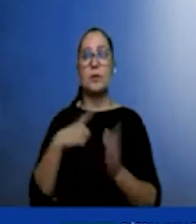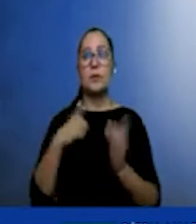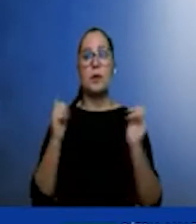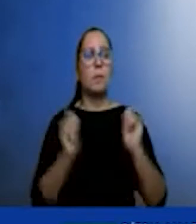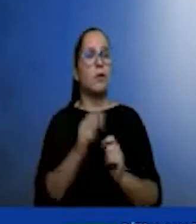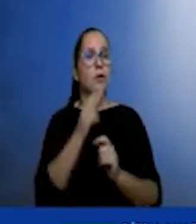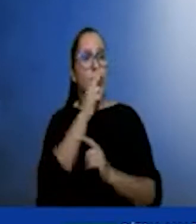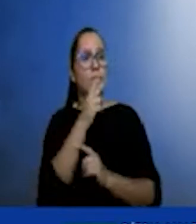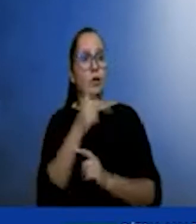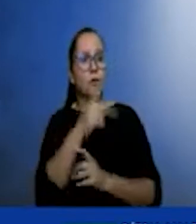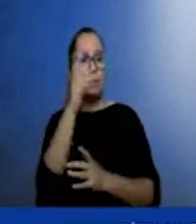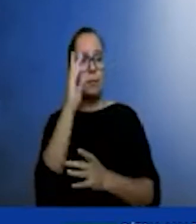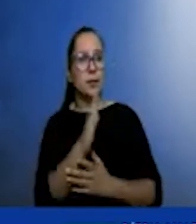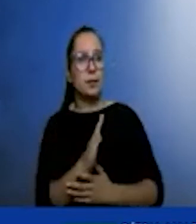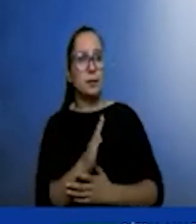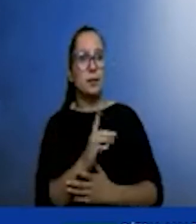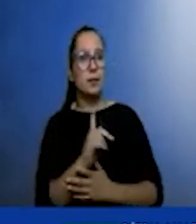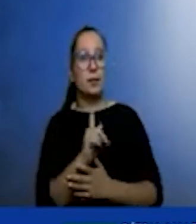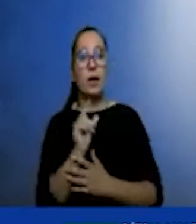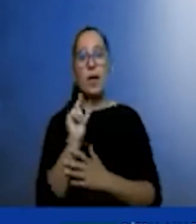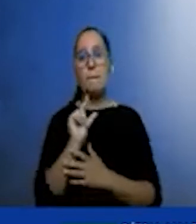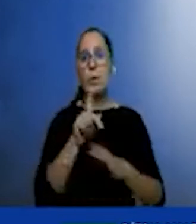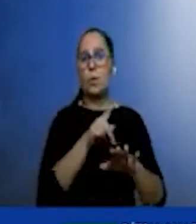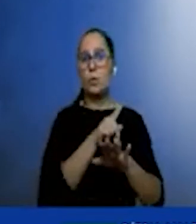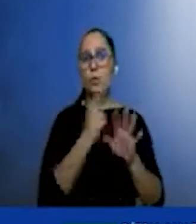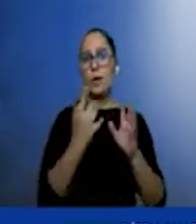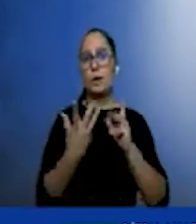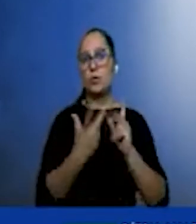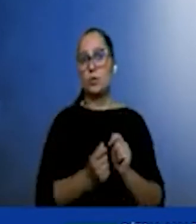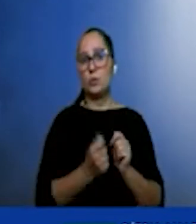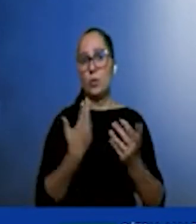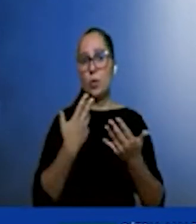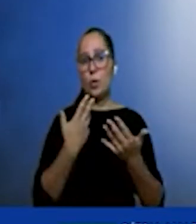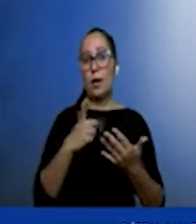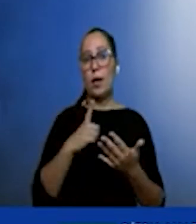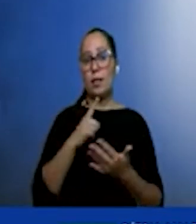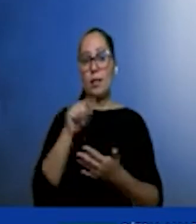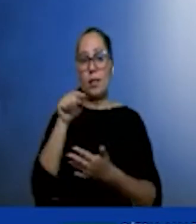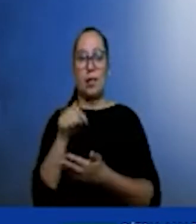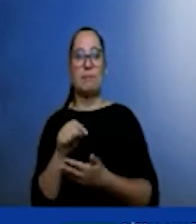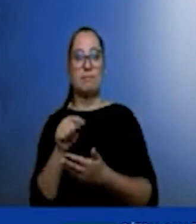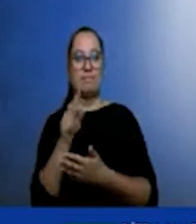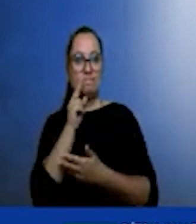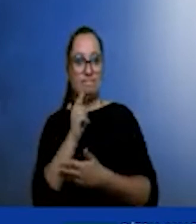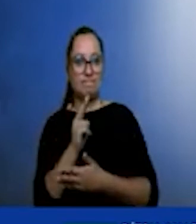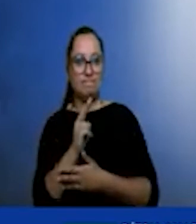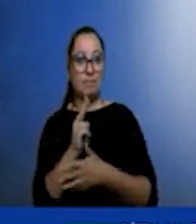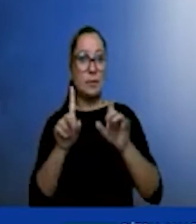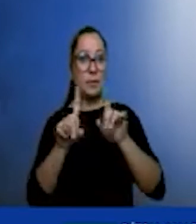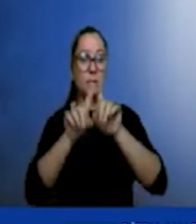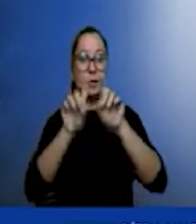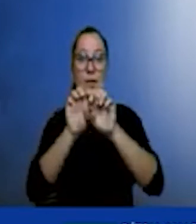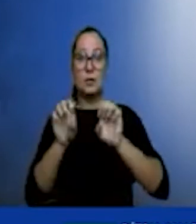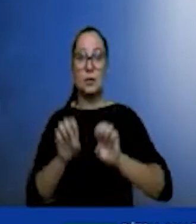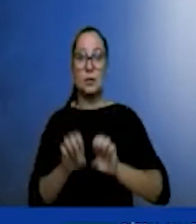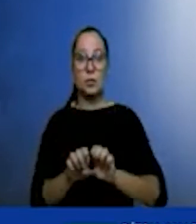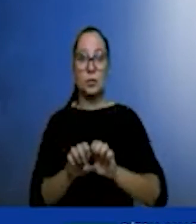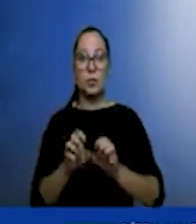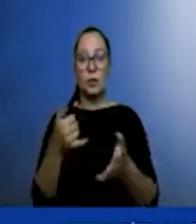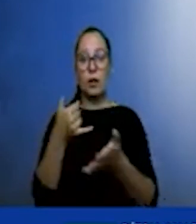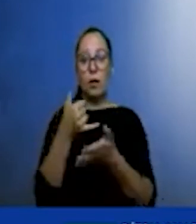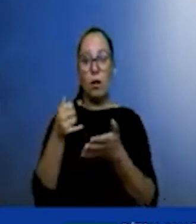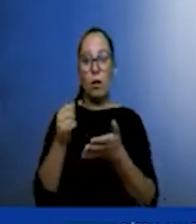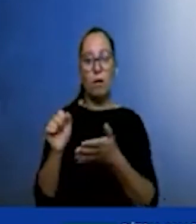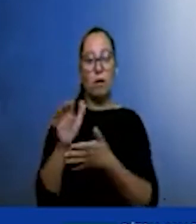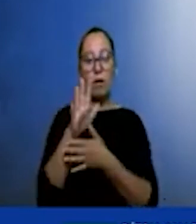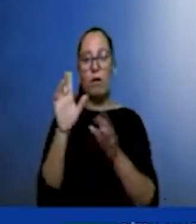Brasil, que é um dos poucos países do mundo que você tem isso. E a infraestrutura, a questão do óleo e gás aí também,